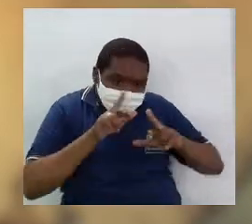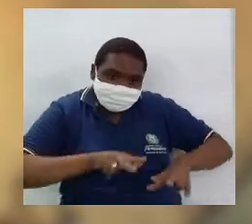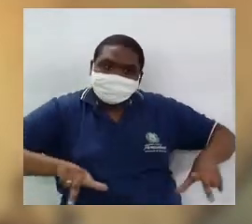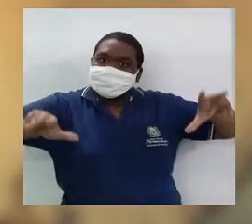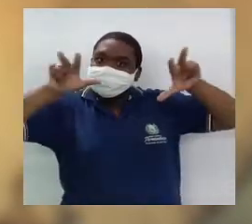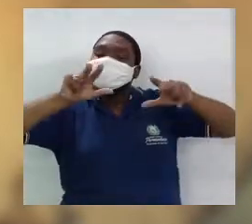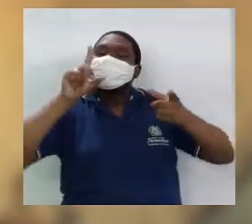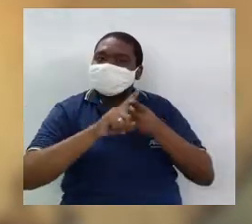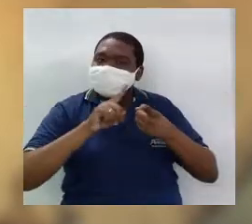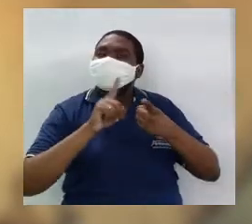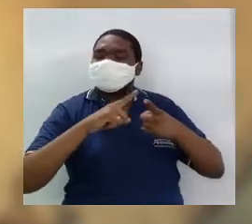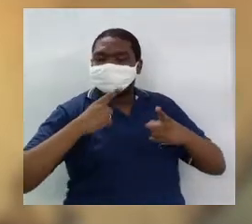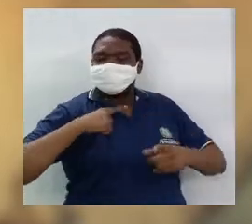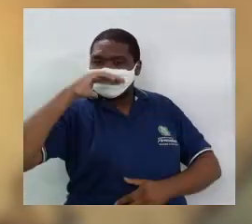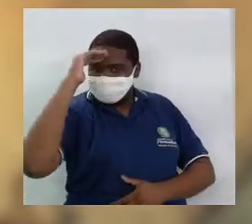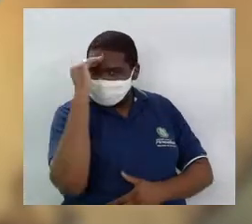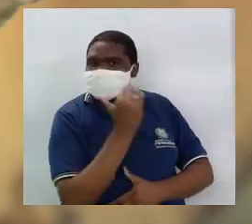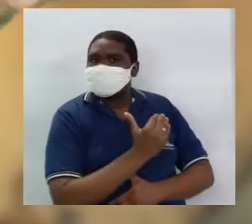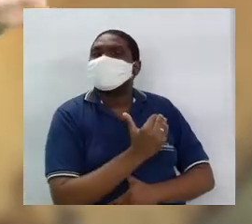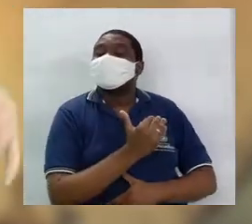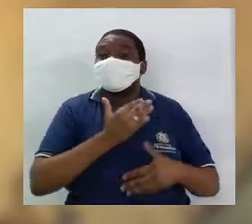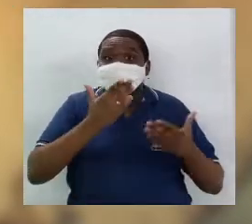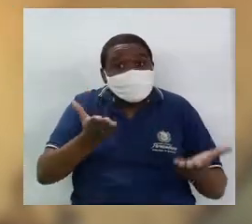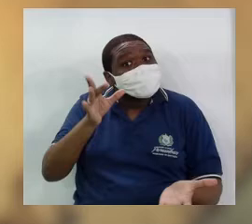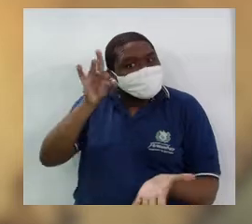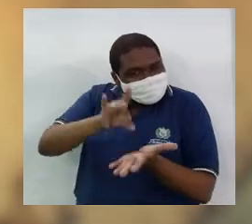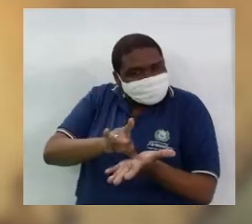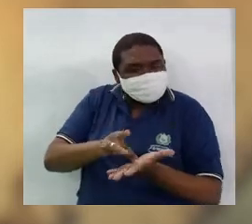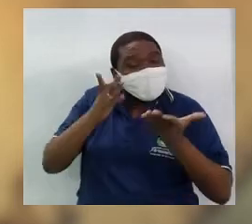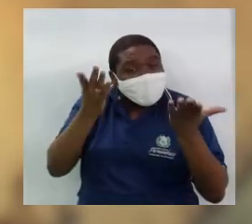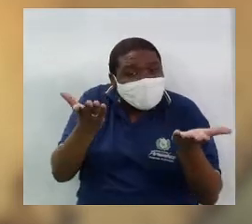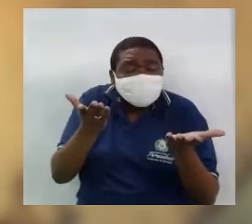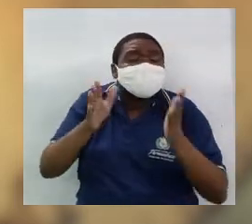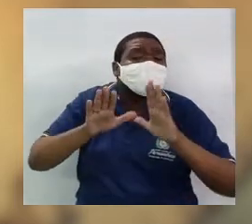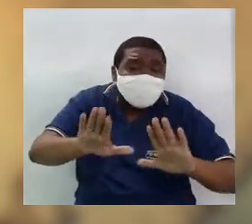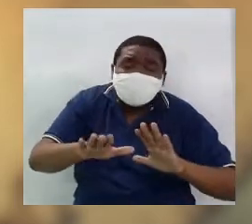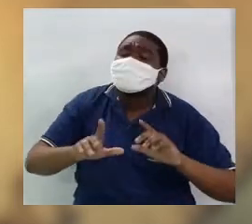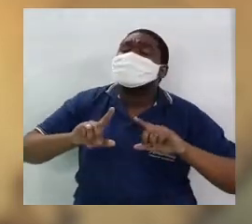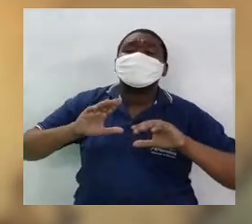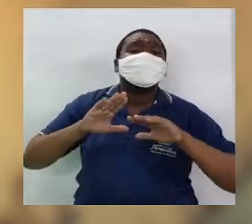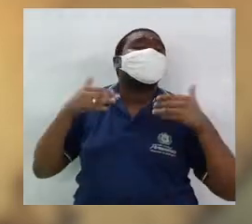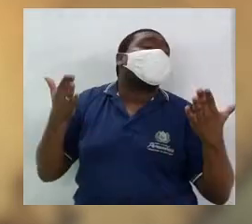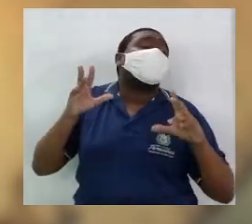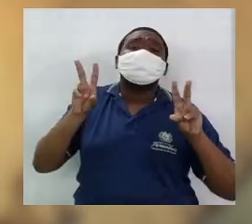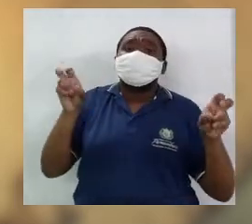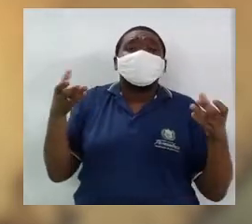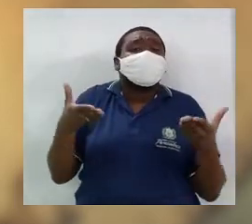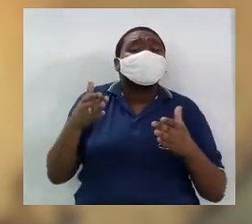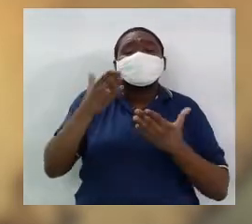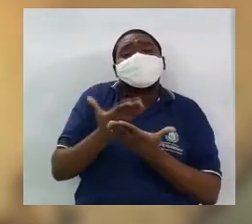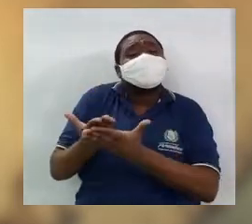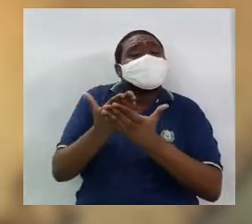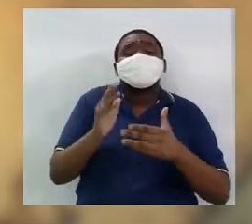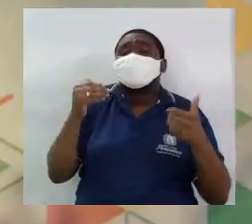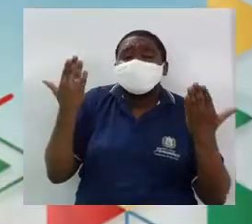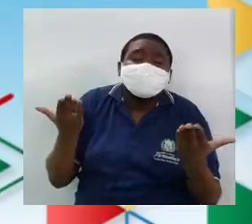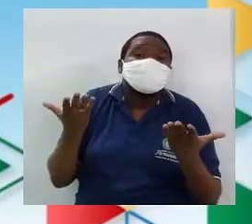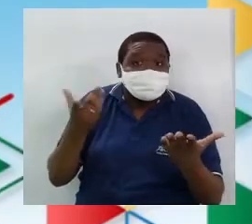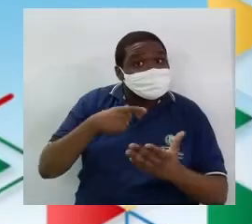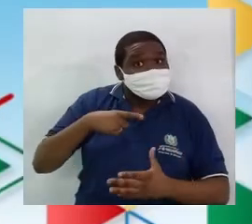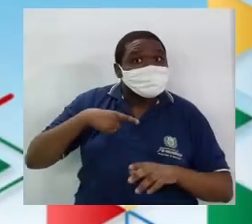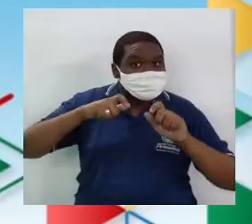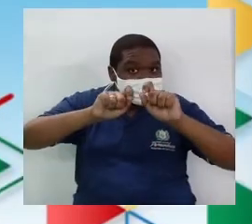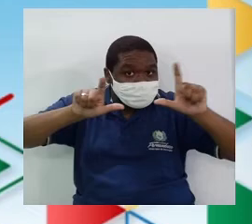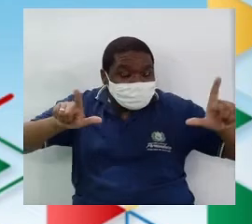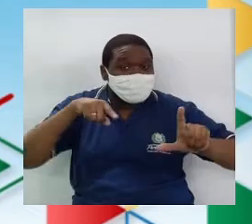pluralidade, respeito. E é isso aí. Mas qual será o tema da aula de hoje? Como há na